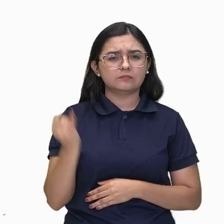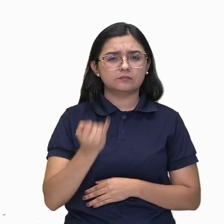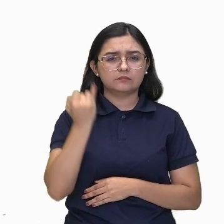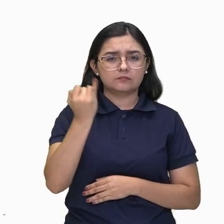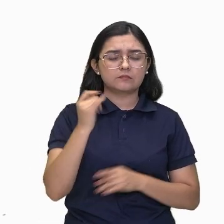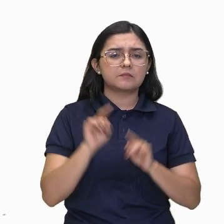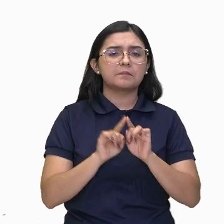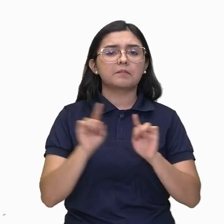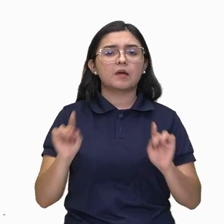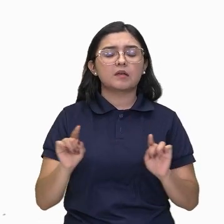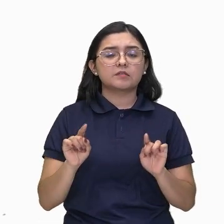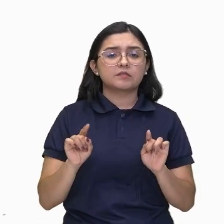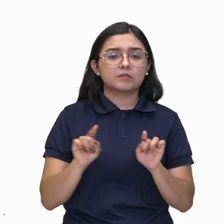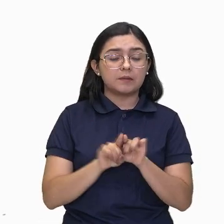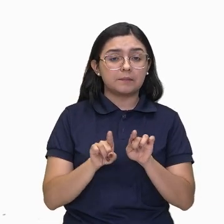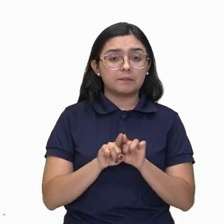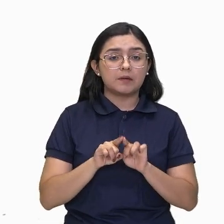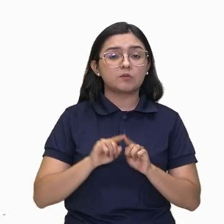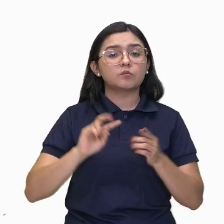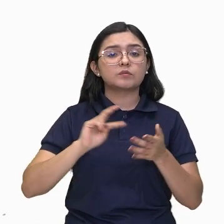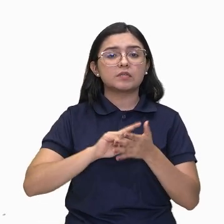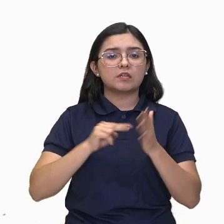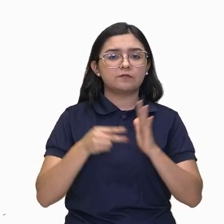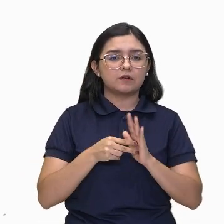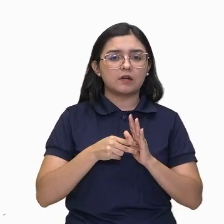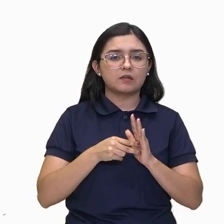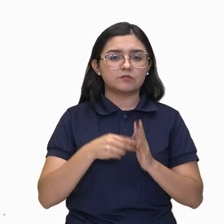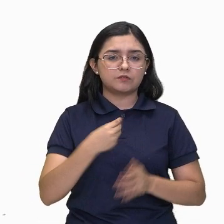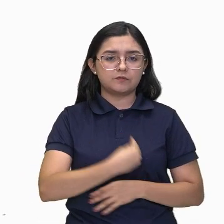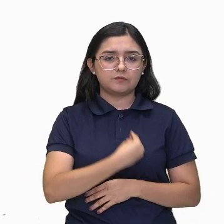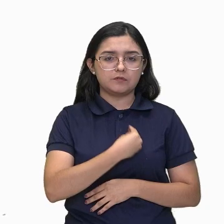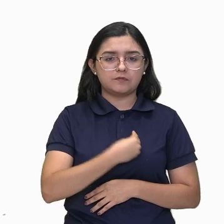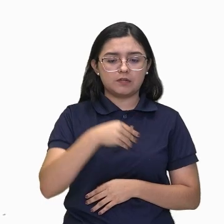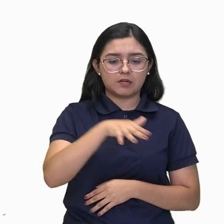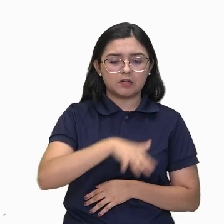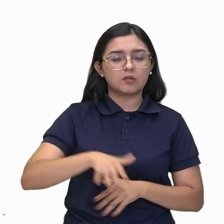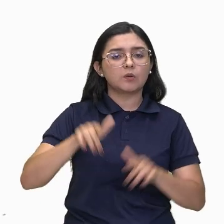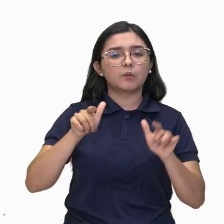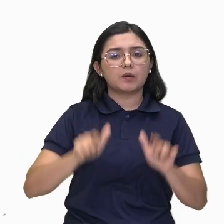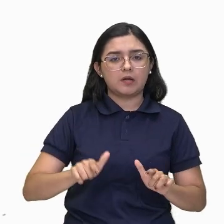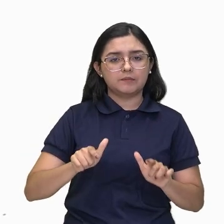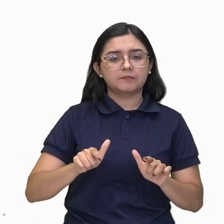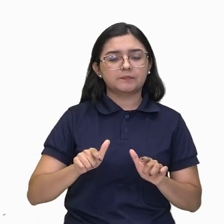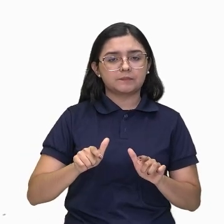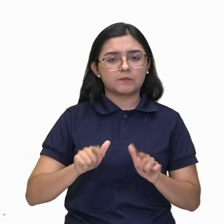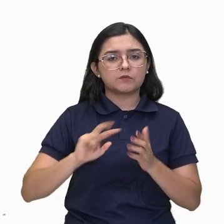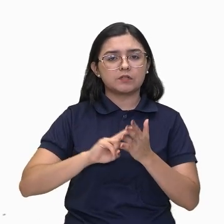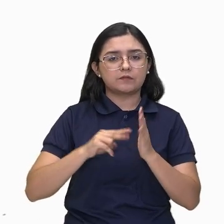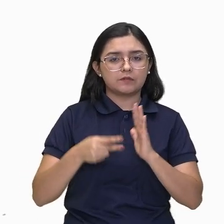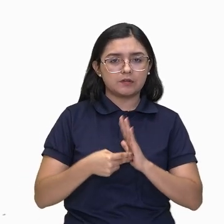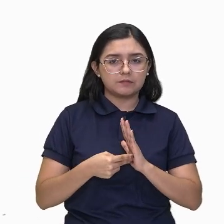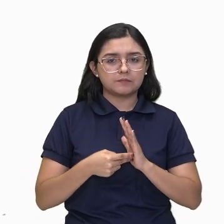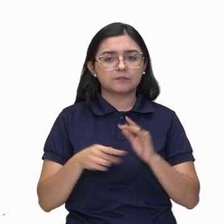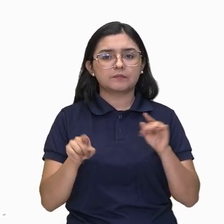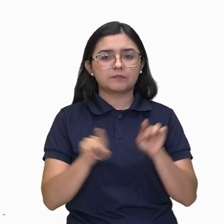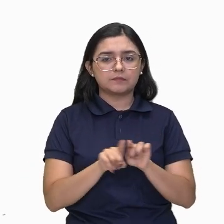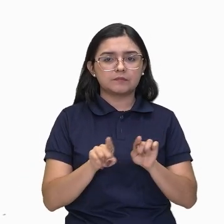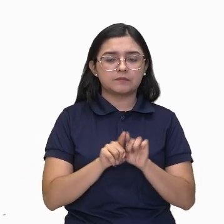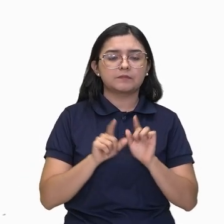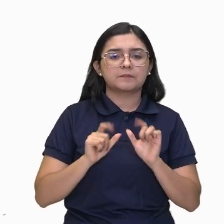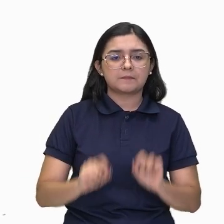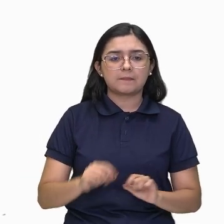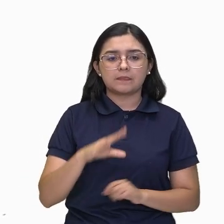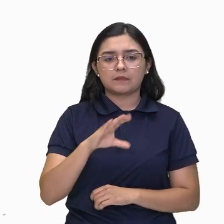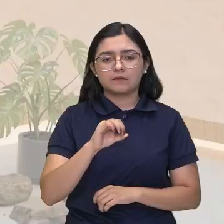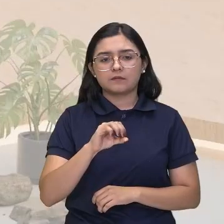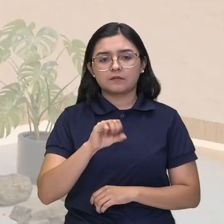que significa viver ali, viver naquele espaço, né, naquele território. Então, tem a questão das